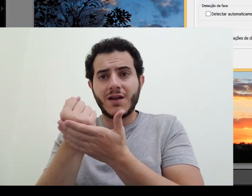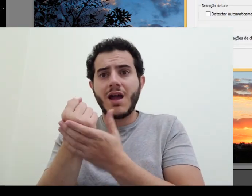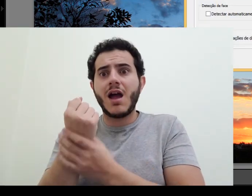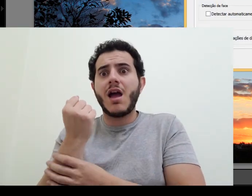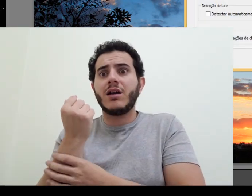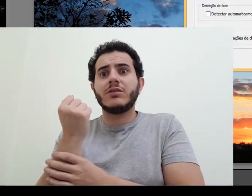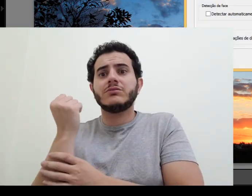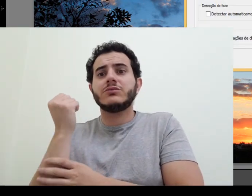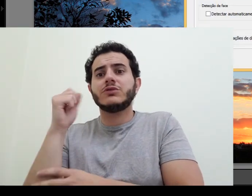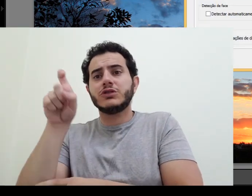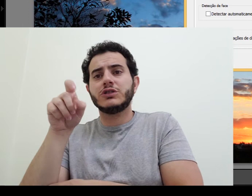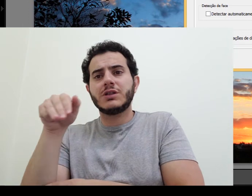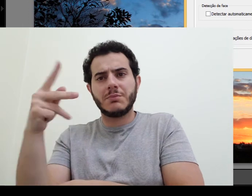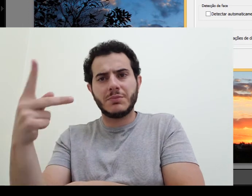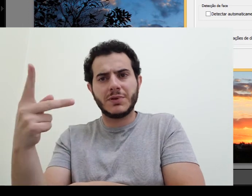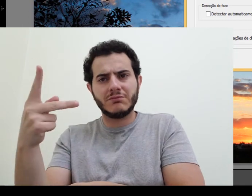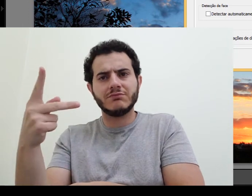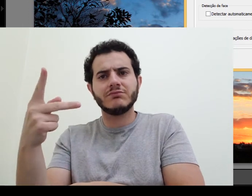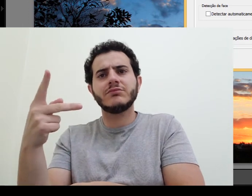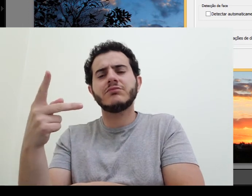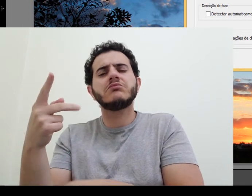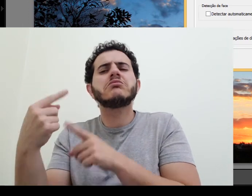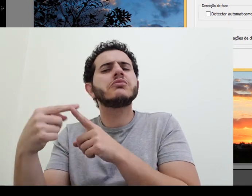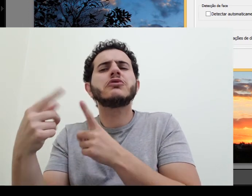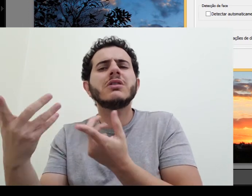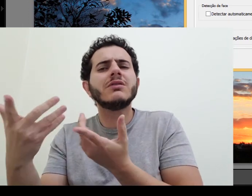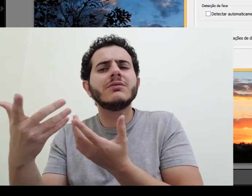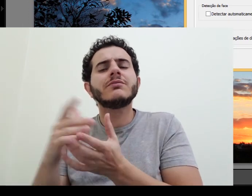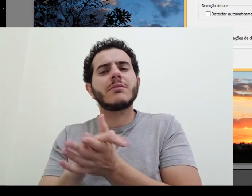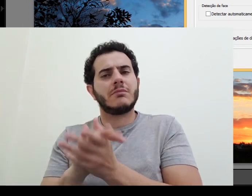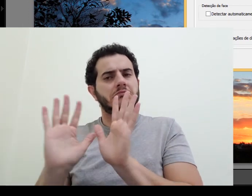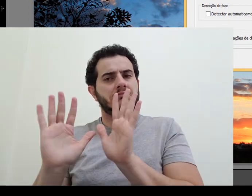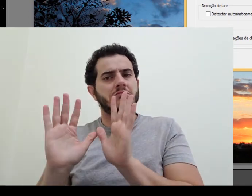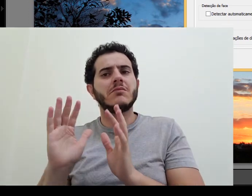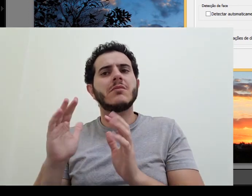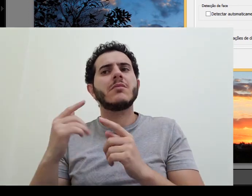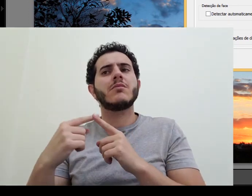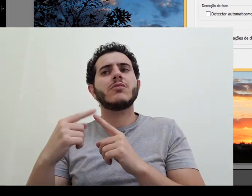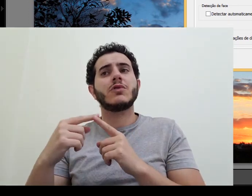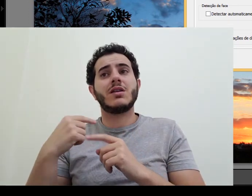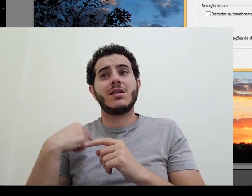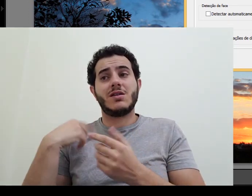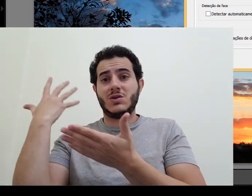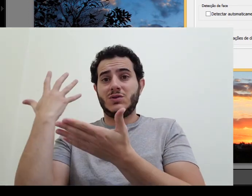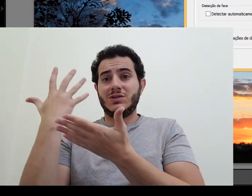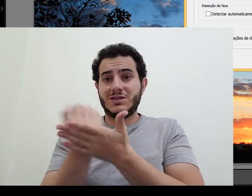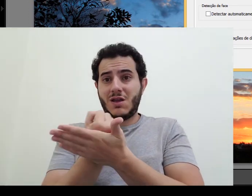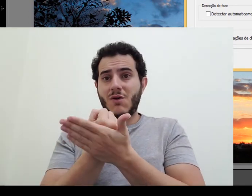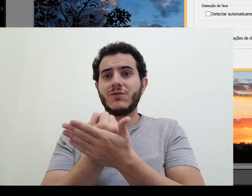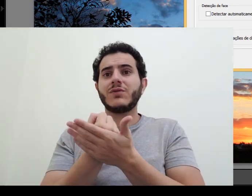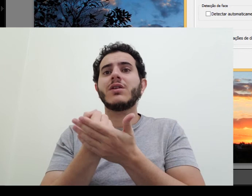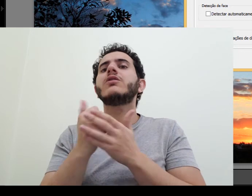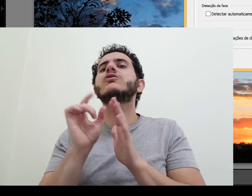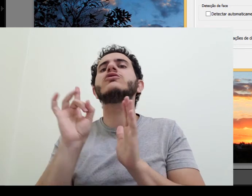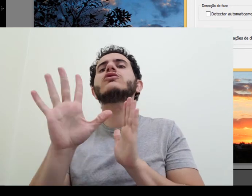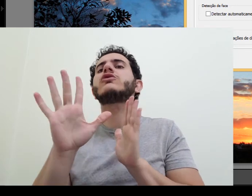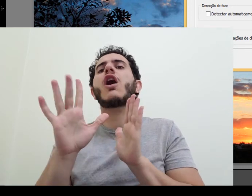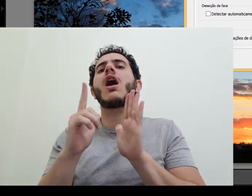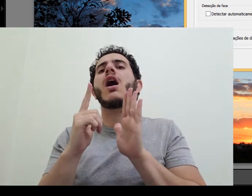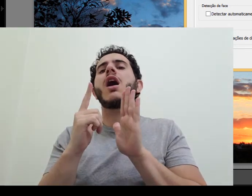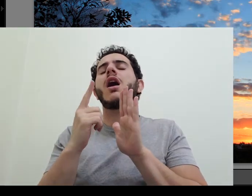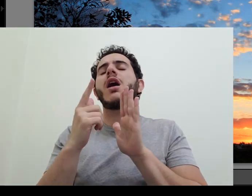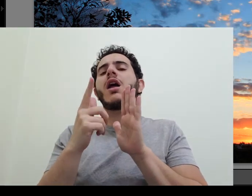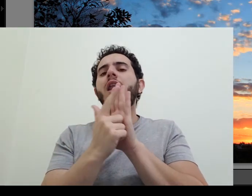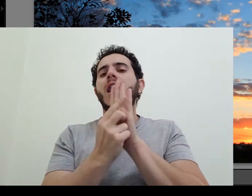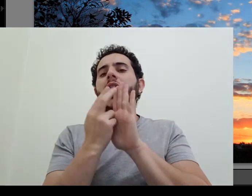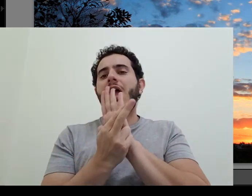aqui em metadados, ele vai te dar a opção de gravar as alterações automaticamente no XMP. Por quê? Vou fechar um pouquinho